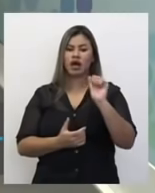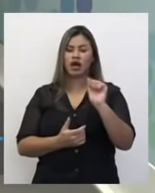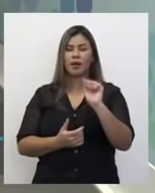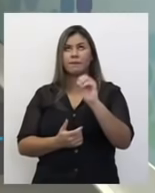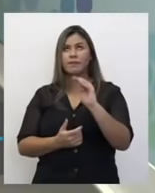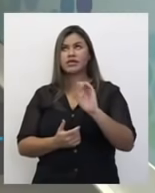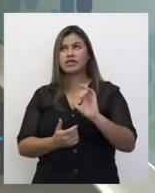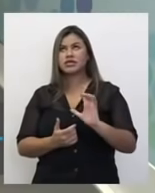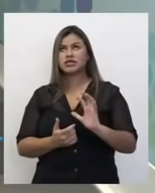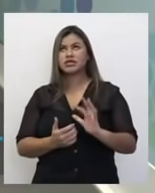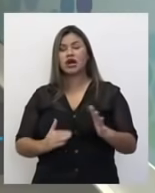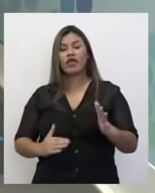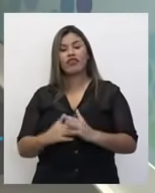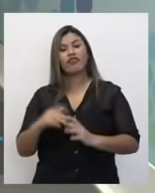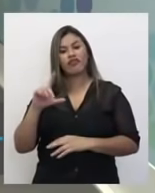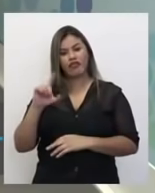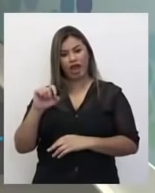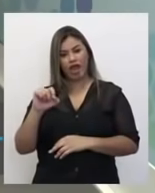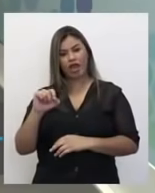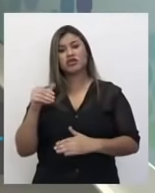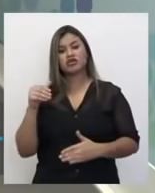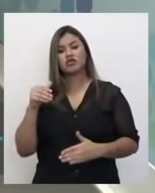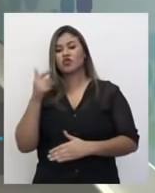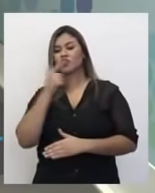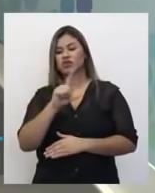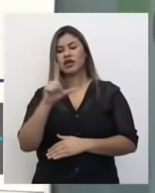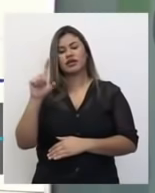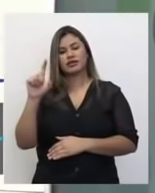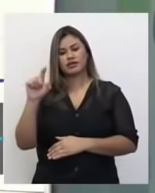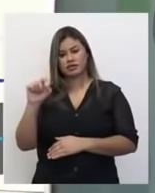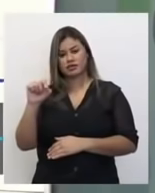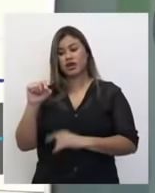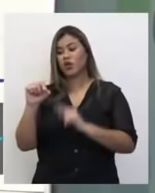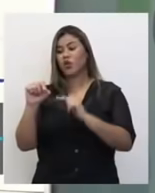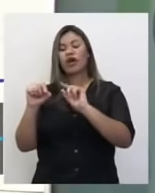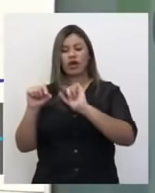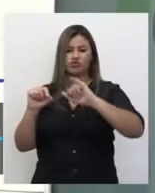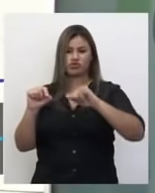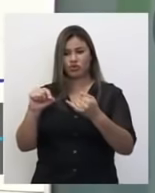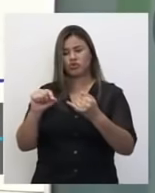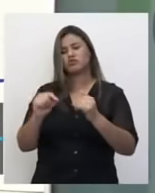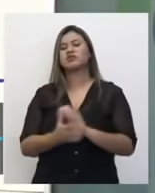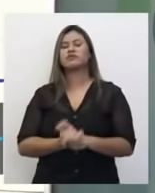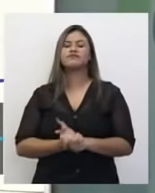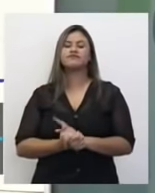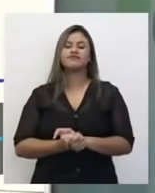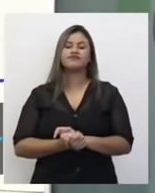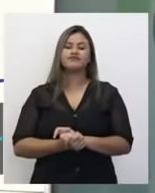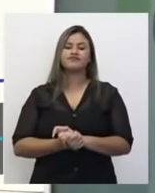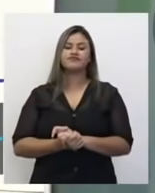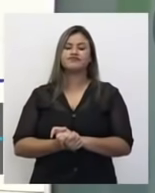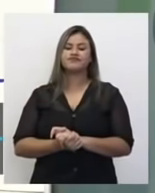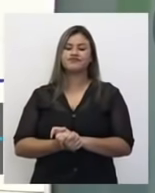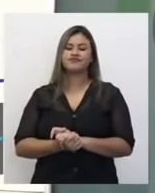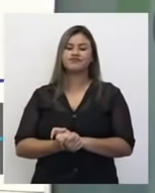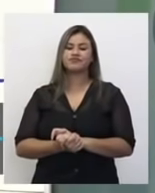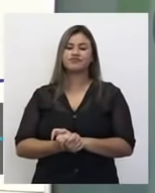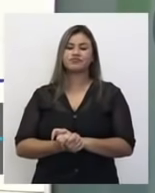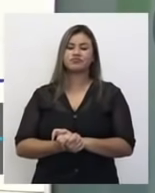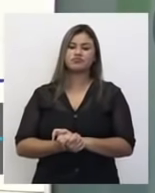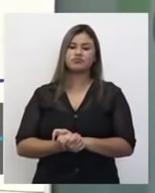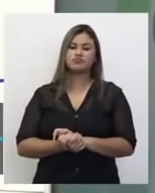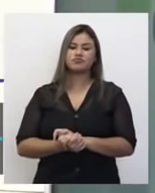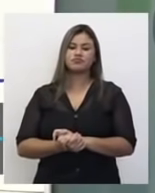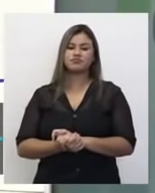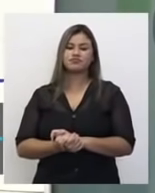décima posição. Como eu sei, A, B, C. Você vai lá contando até chegar na letra que você quer. Vou